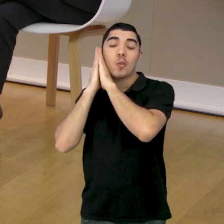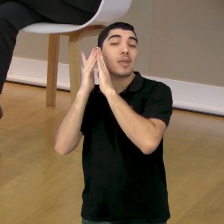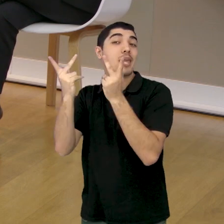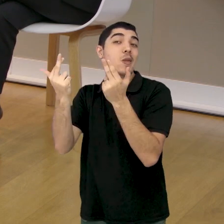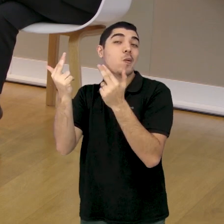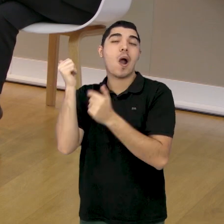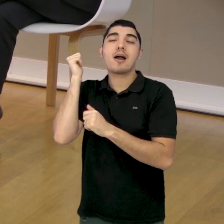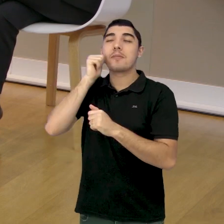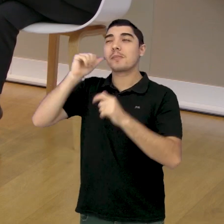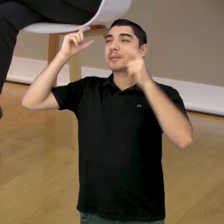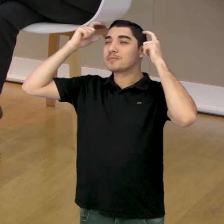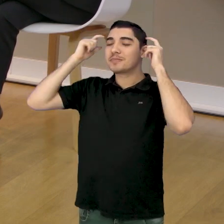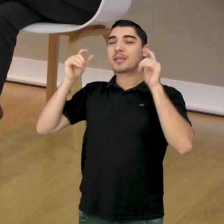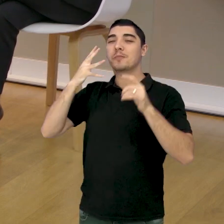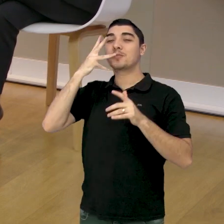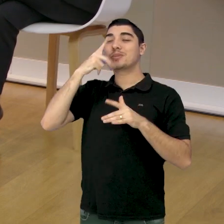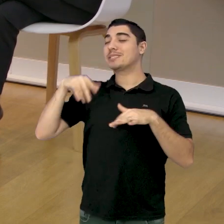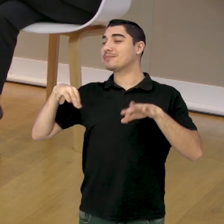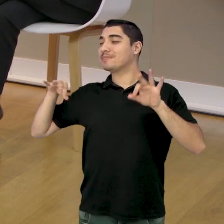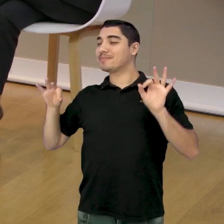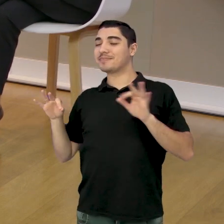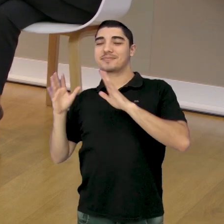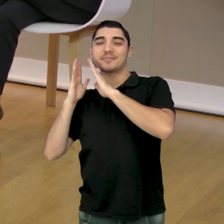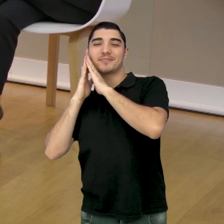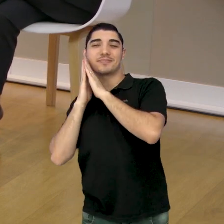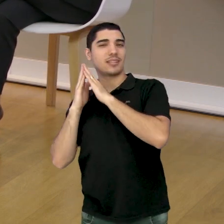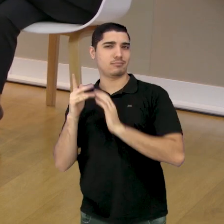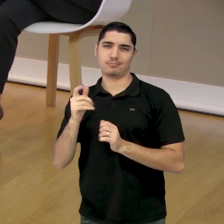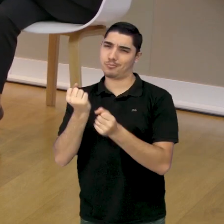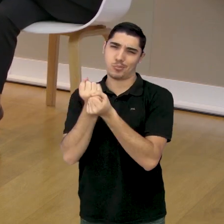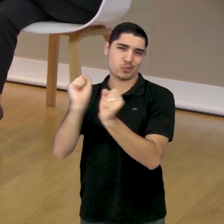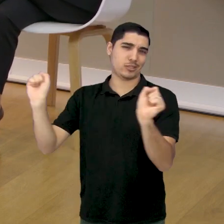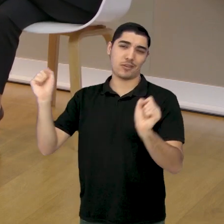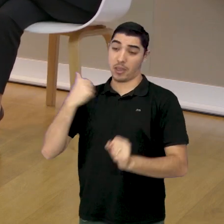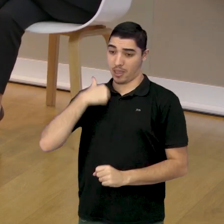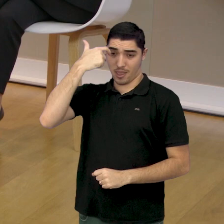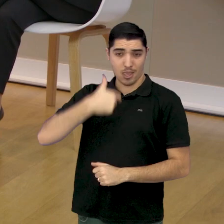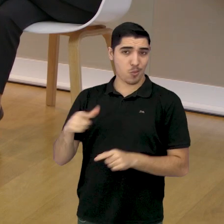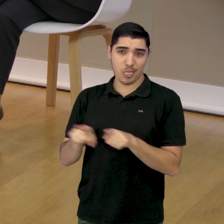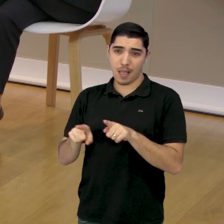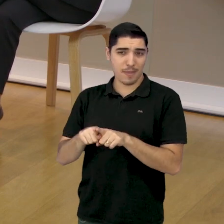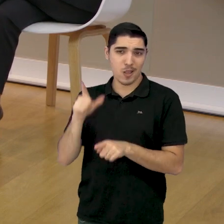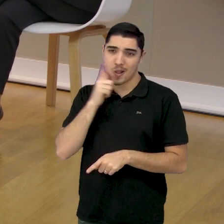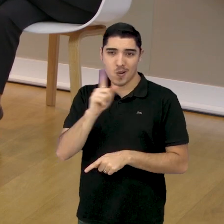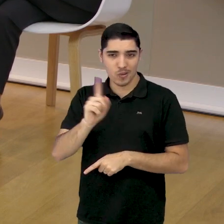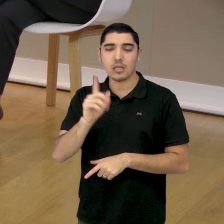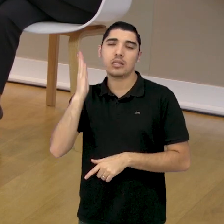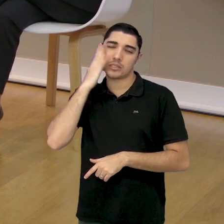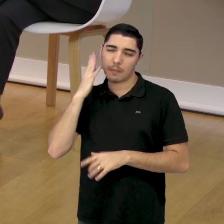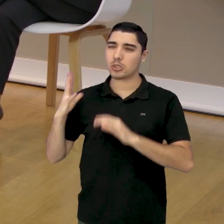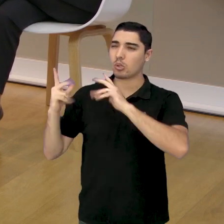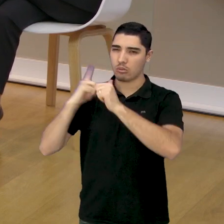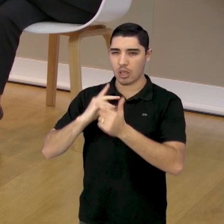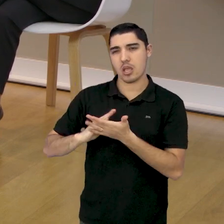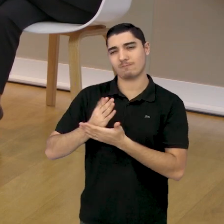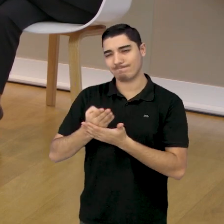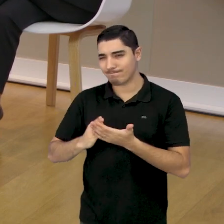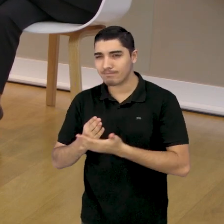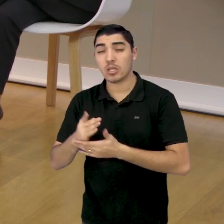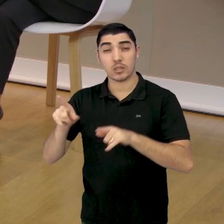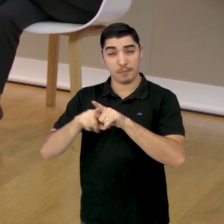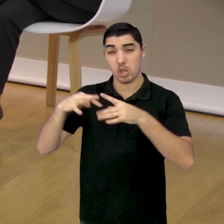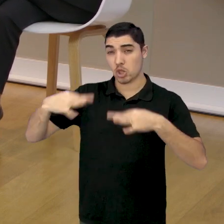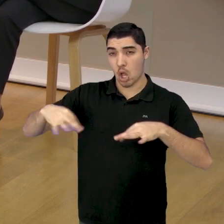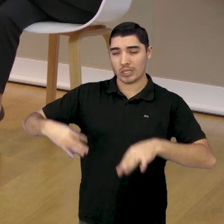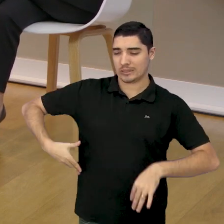igual a princesa, bela adormecida, barriga pra cima, né? É impossível, eu também não durmo assim, né? E a gente sabe que causa um desconforto muito grande,